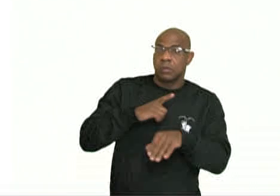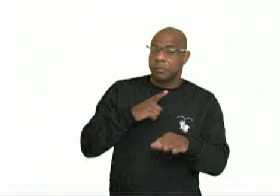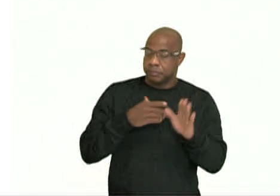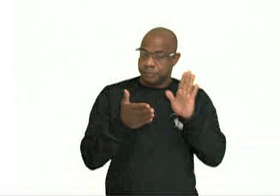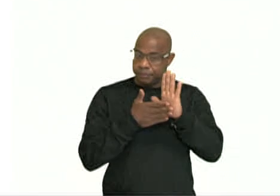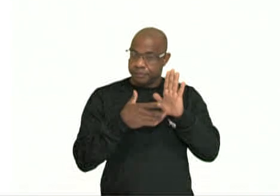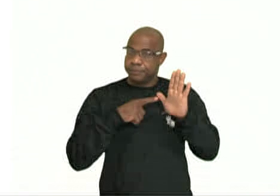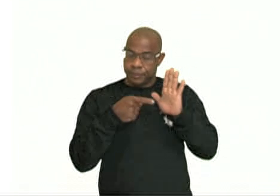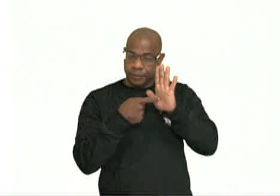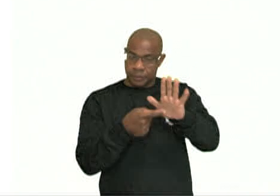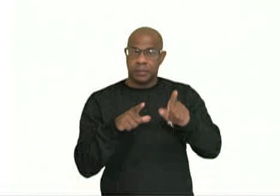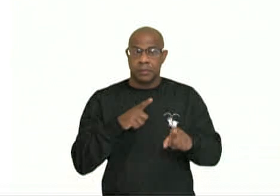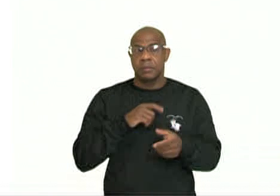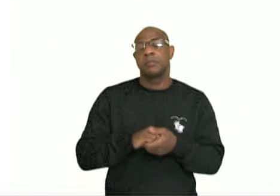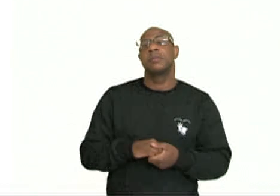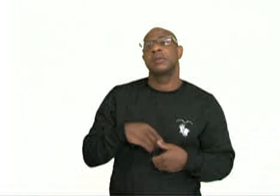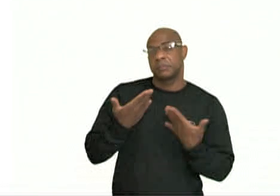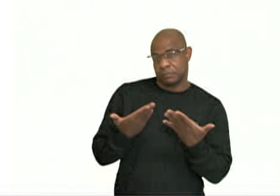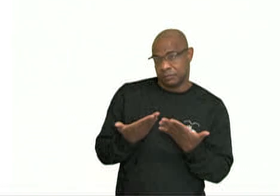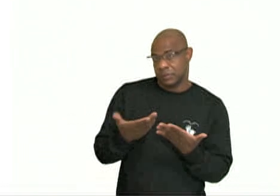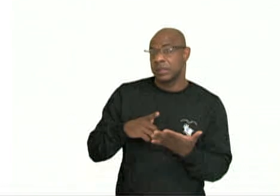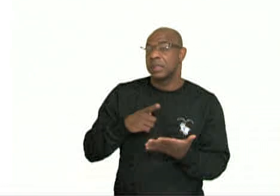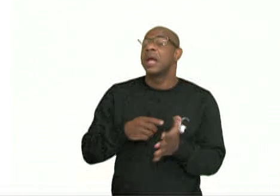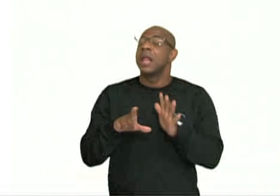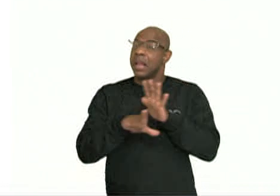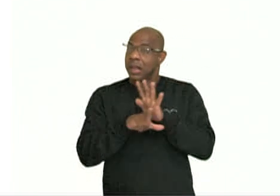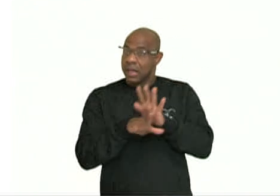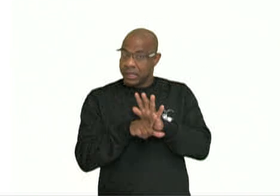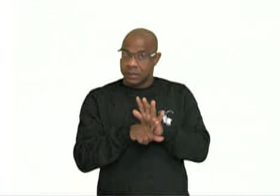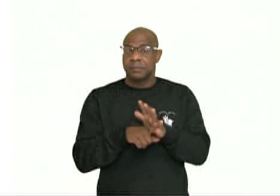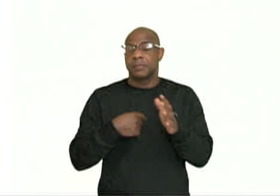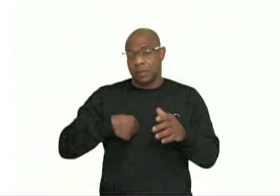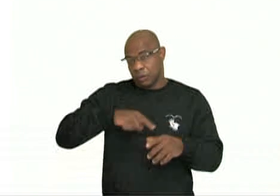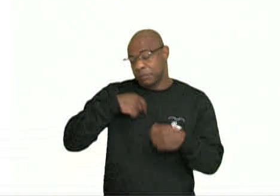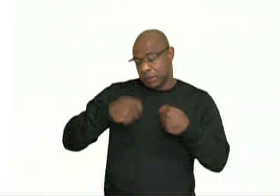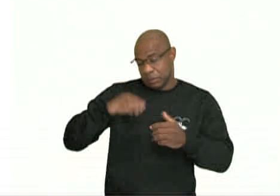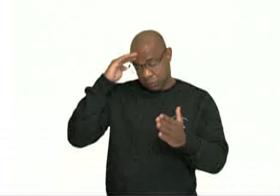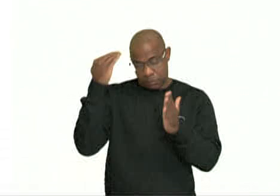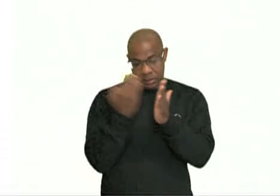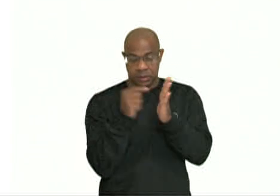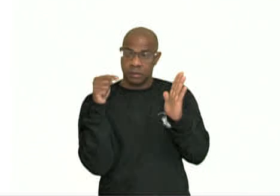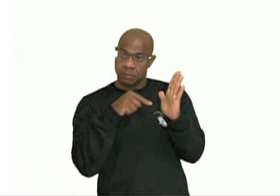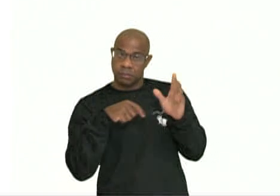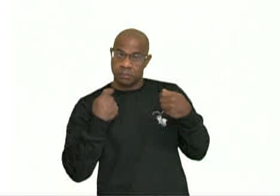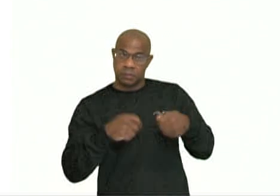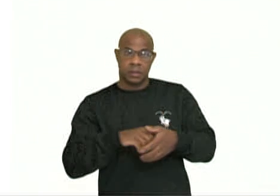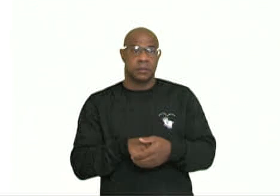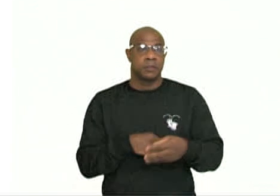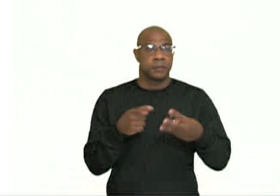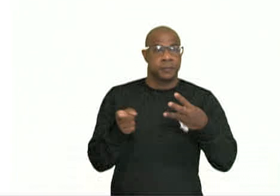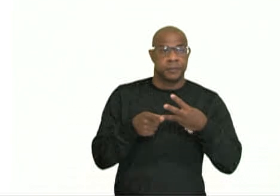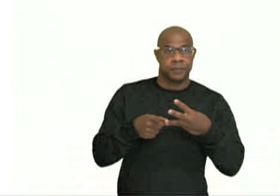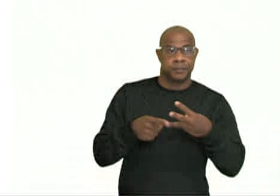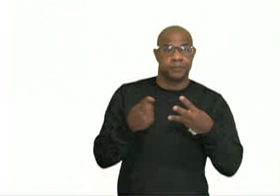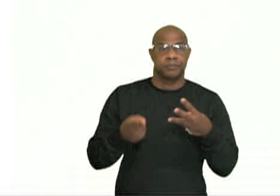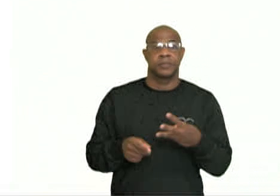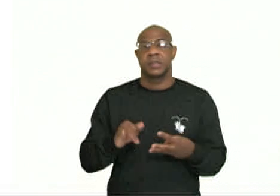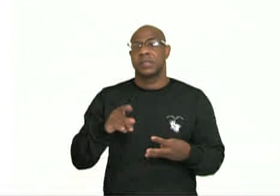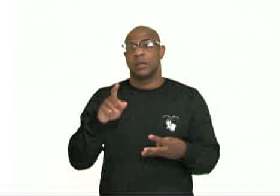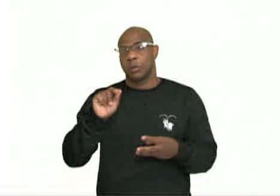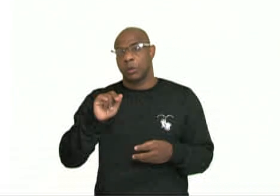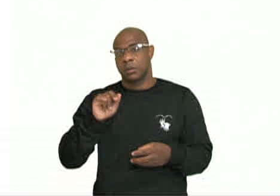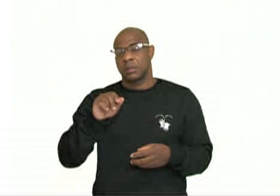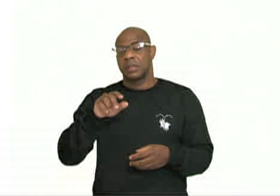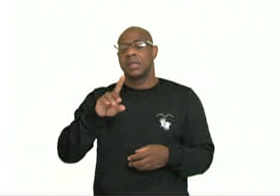as instituições que vão garantir o cumprimento dessas leis e normas. E no nível ideológico, as tradições e costumes e